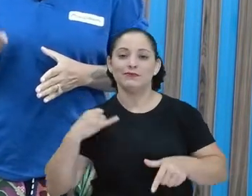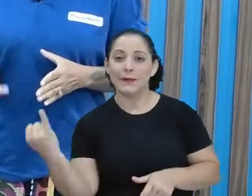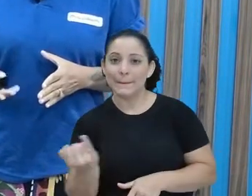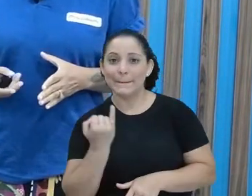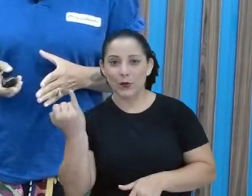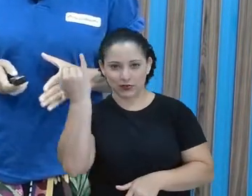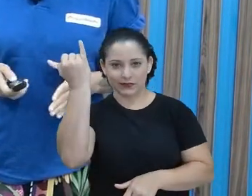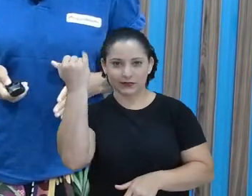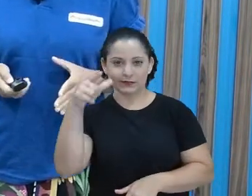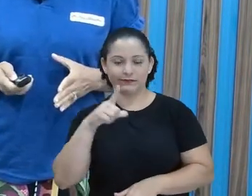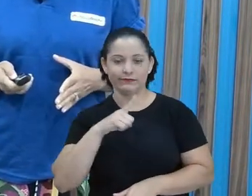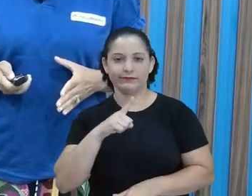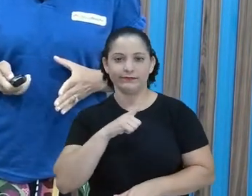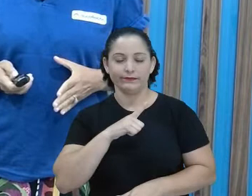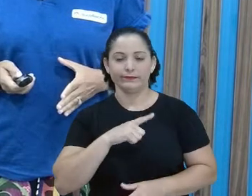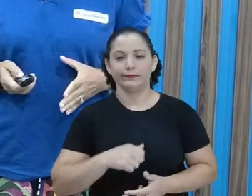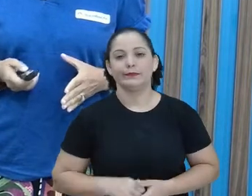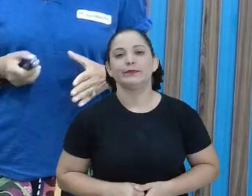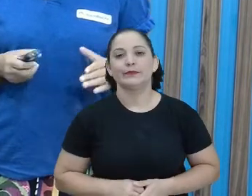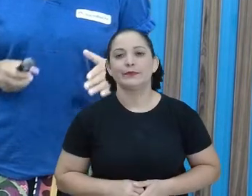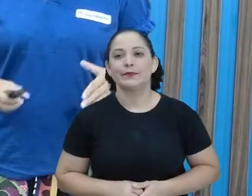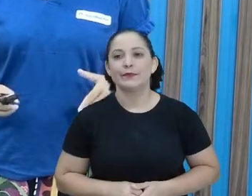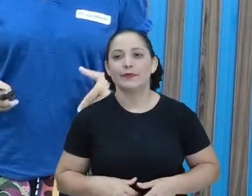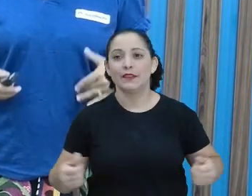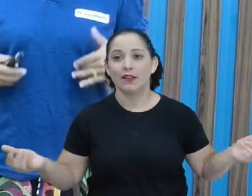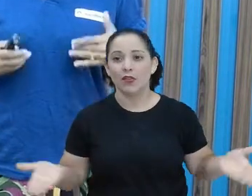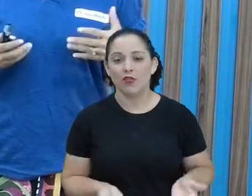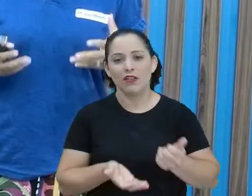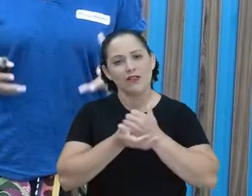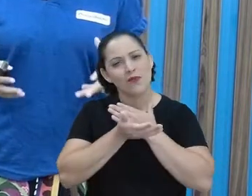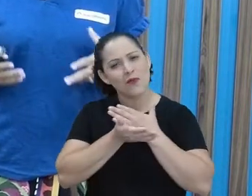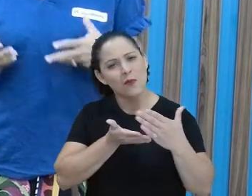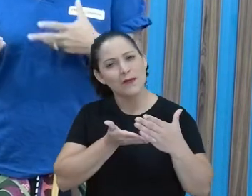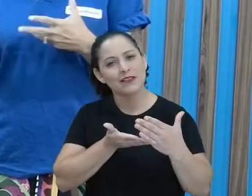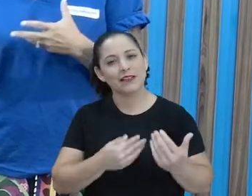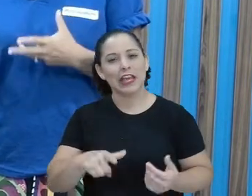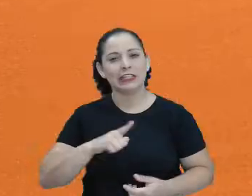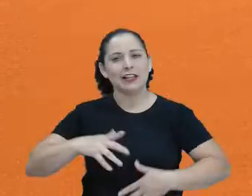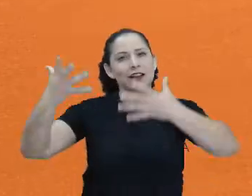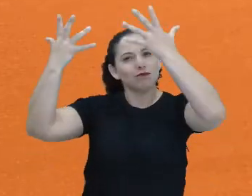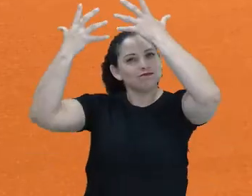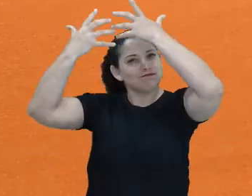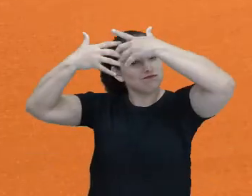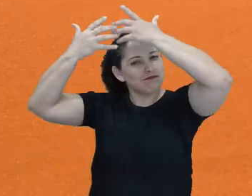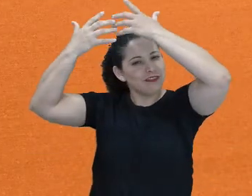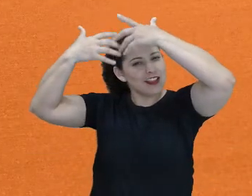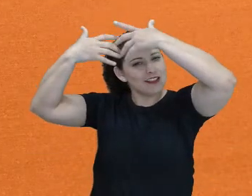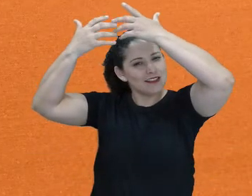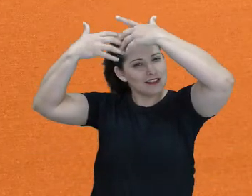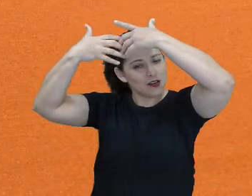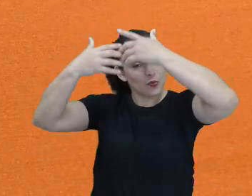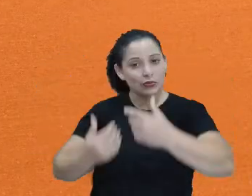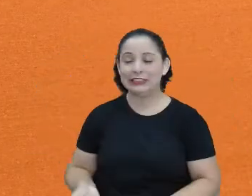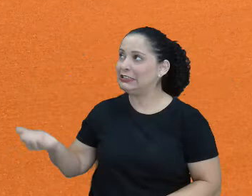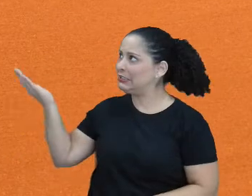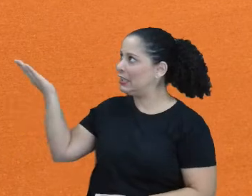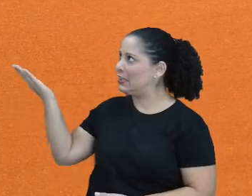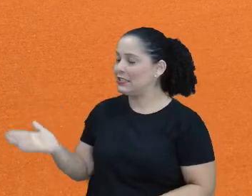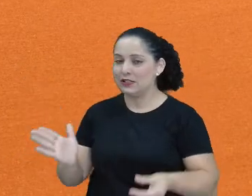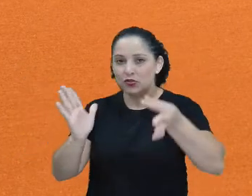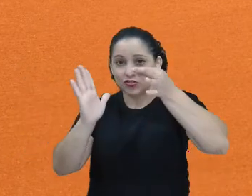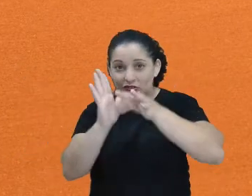do trabalho. Então, começamos a nossa aula com essa reflexão desse escritor norte-americano, Jack